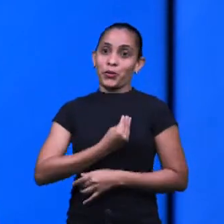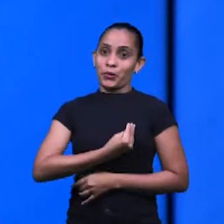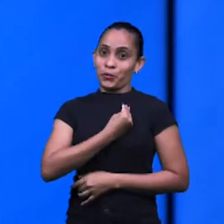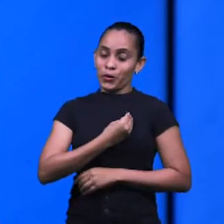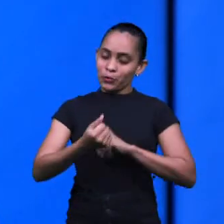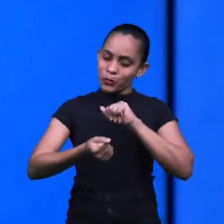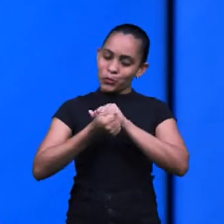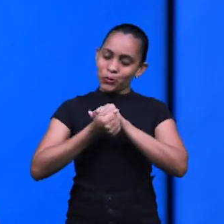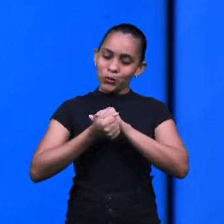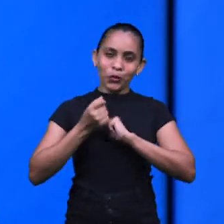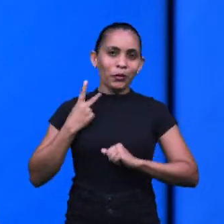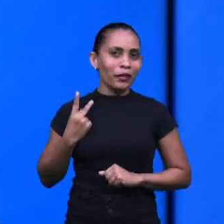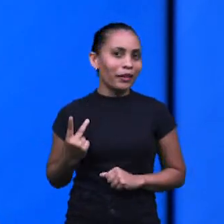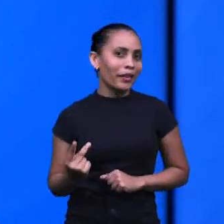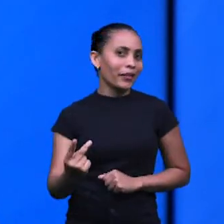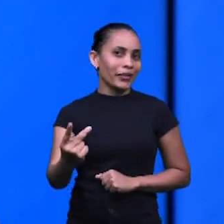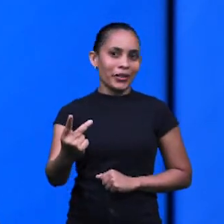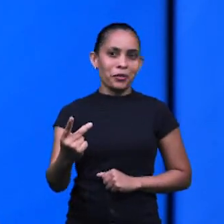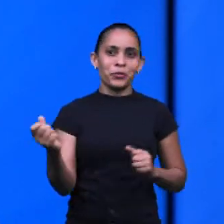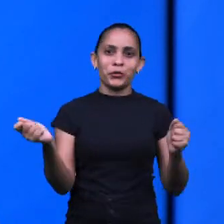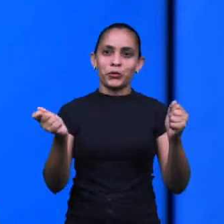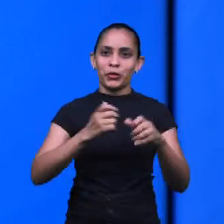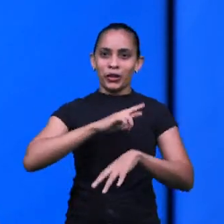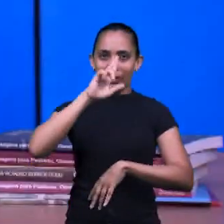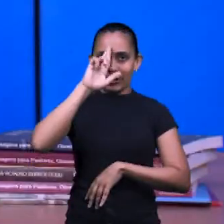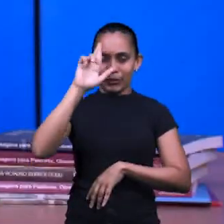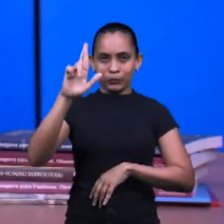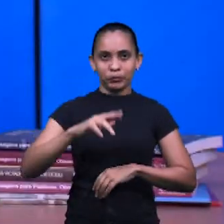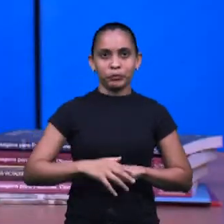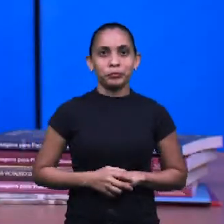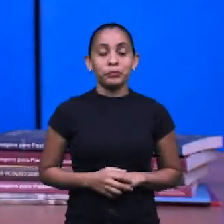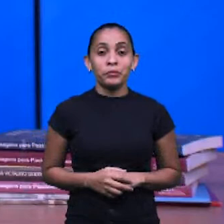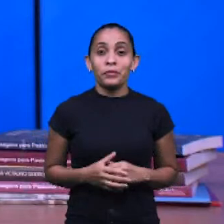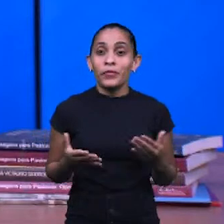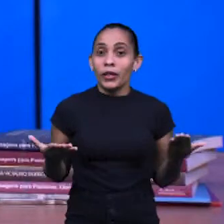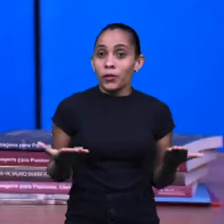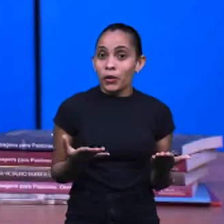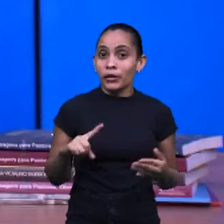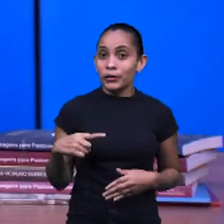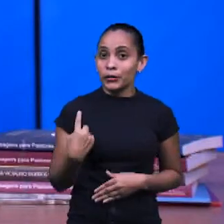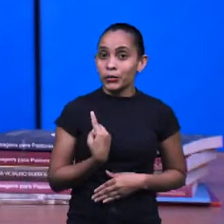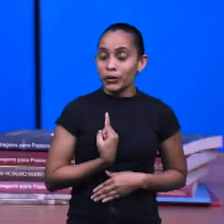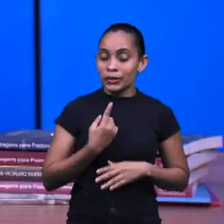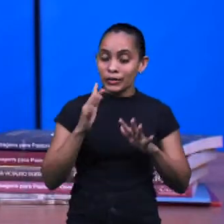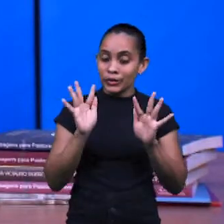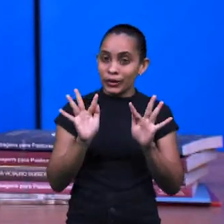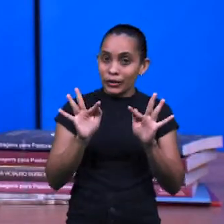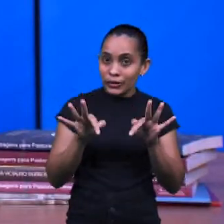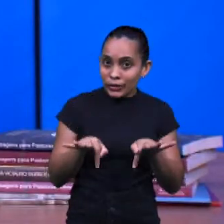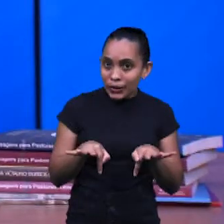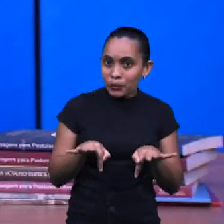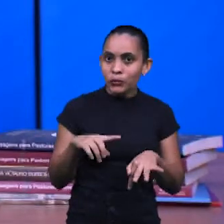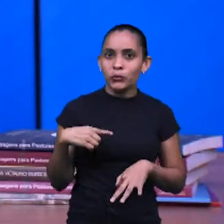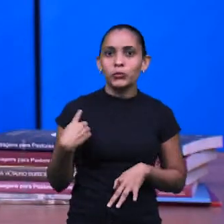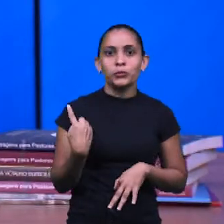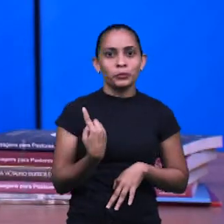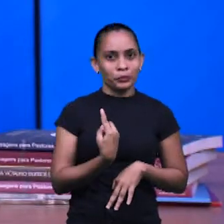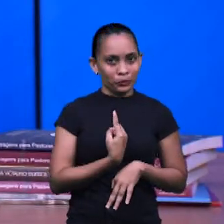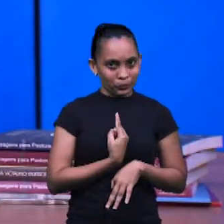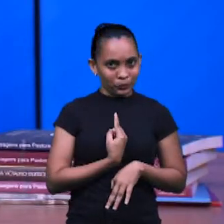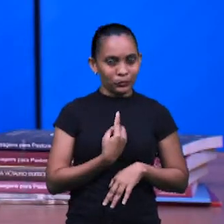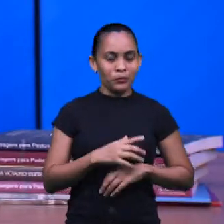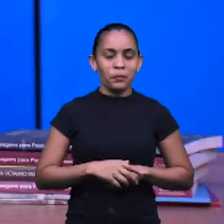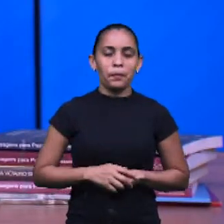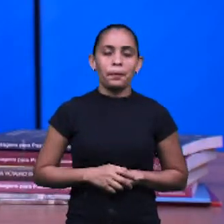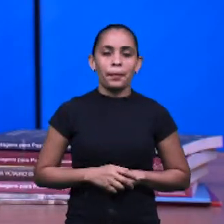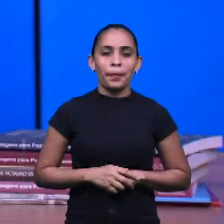para sempre. Louvado seja o nome do Senhor. Glória a Deus. Então, irmãos, assim nós encerramos aqui a nossa apresentação que antecipa a